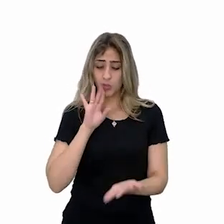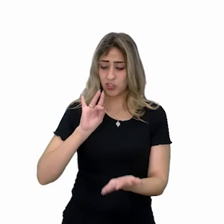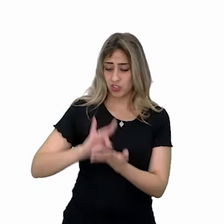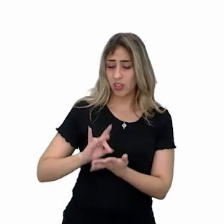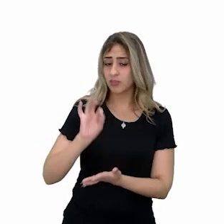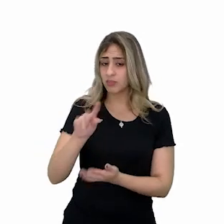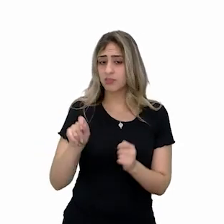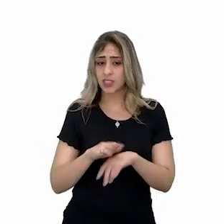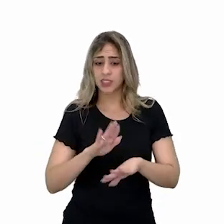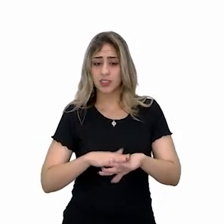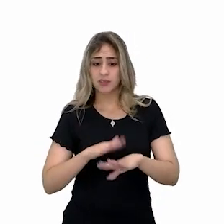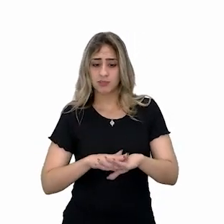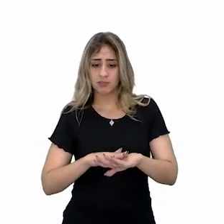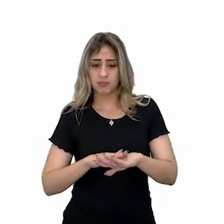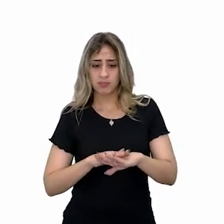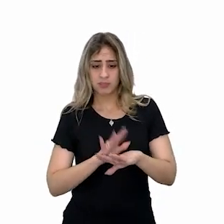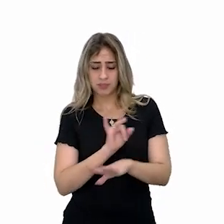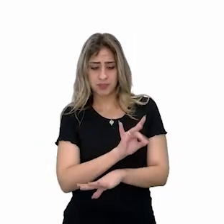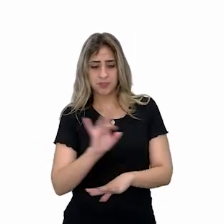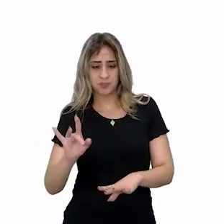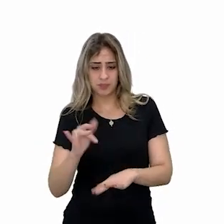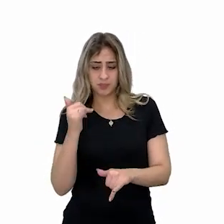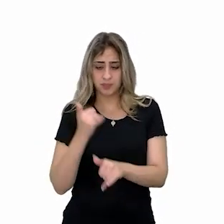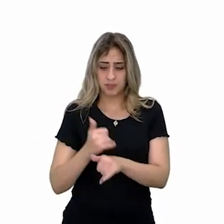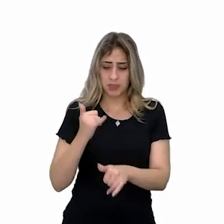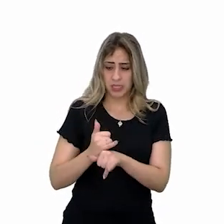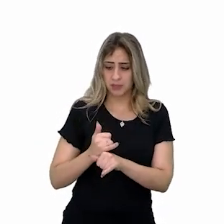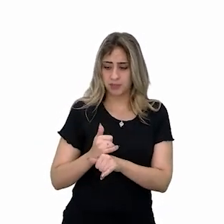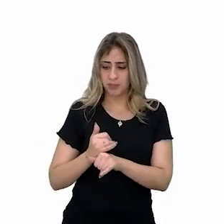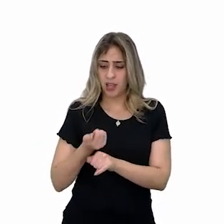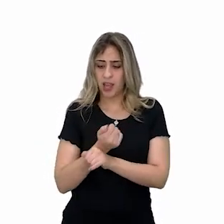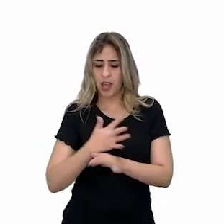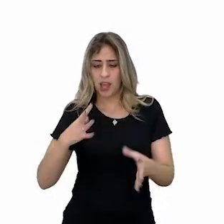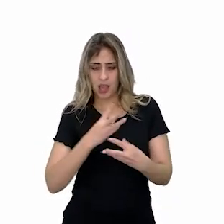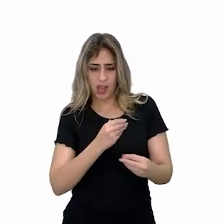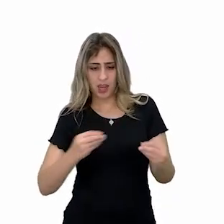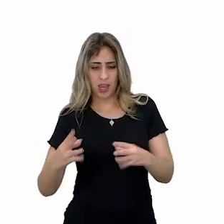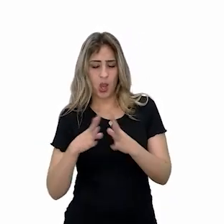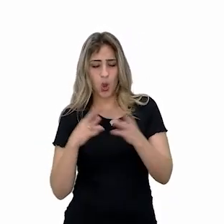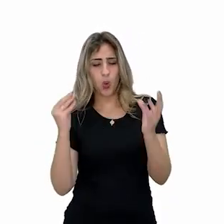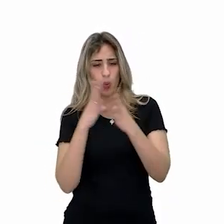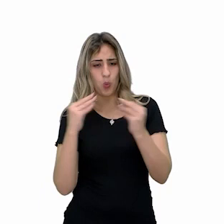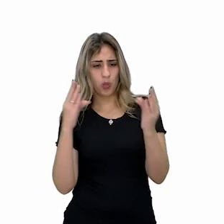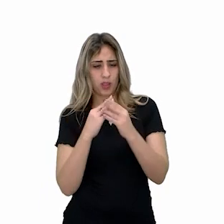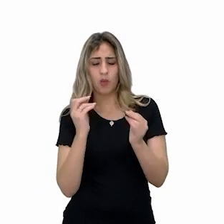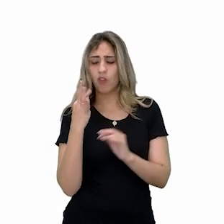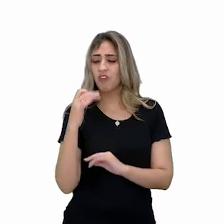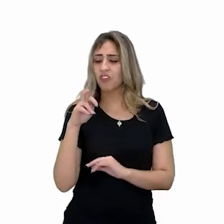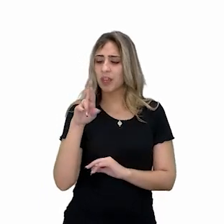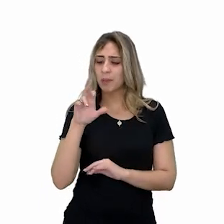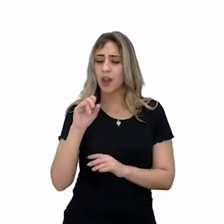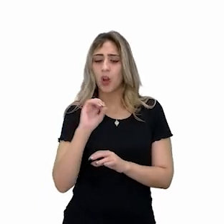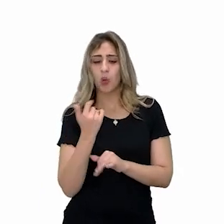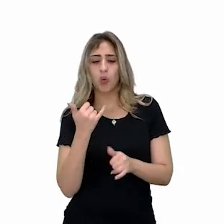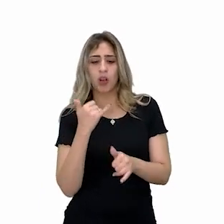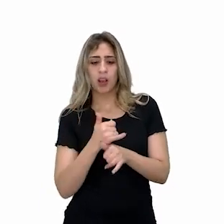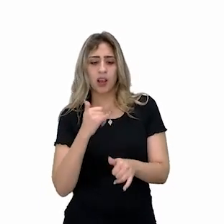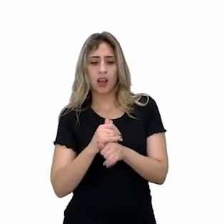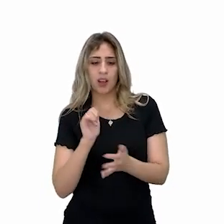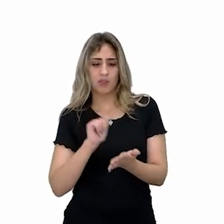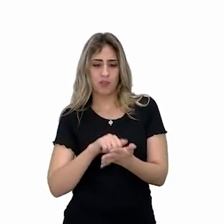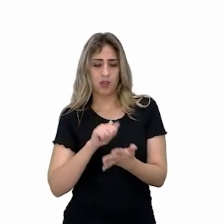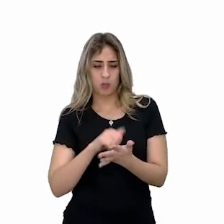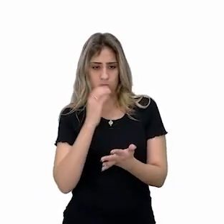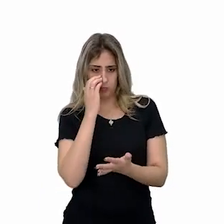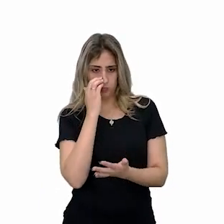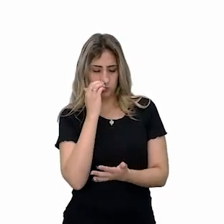é preciso ter cascalho, com algumas pedras maiores e menores, areia, algodão ou alguma fibra e carvão, né? E claro,